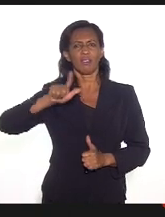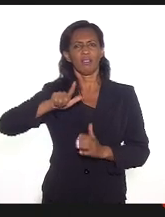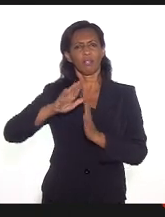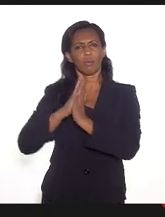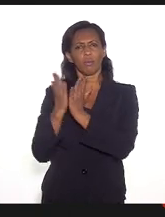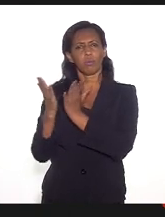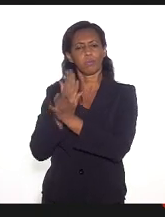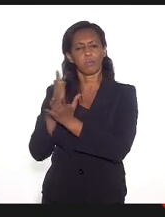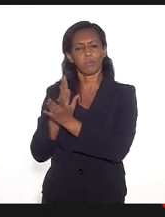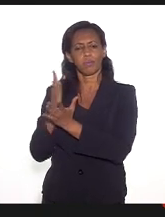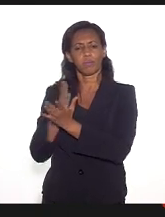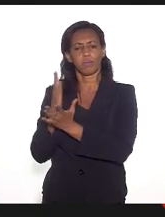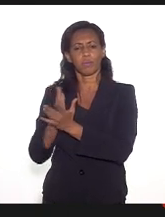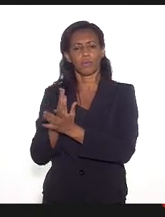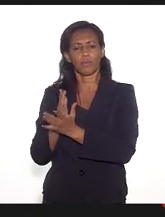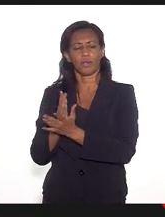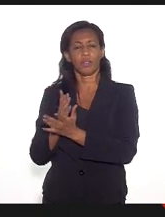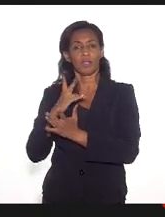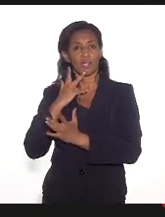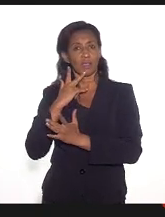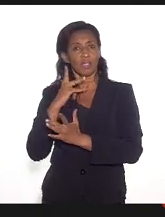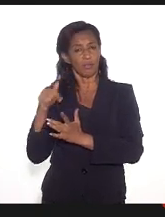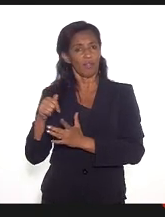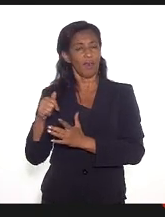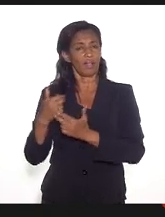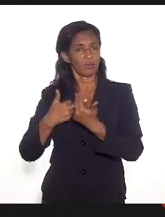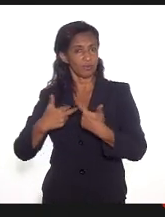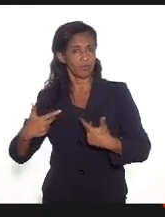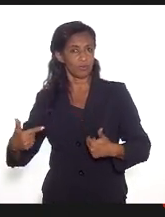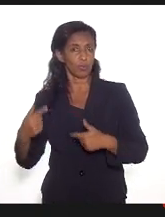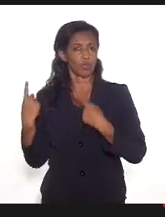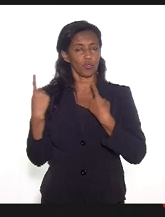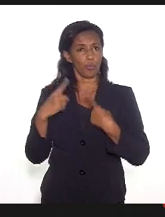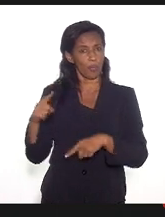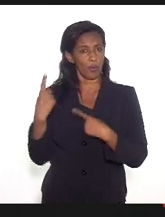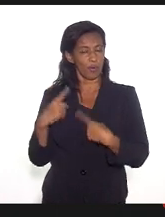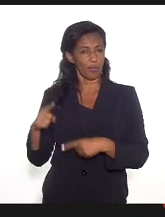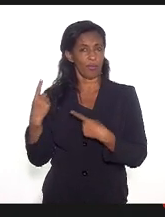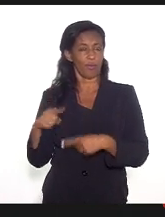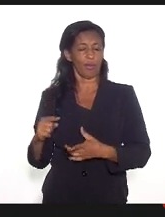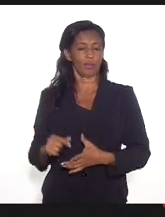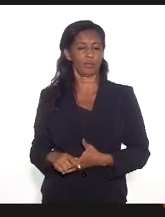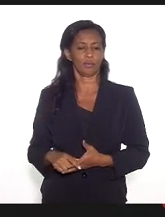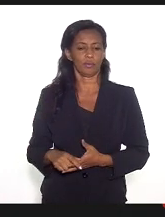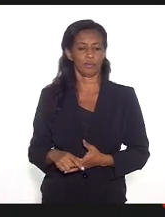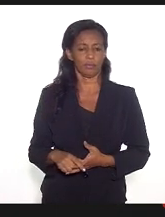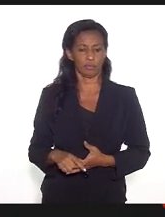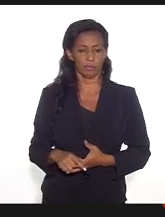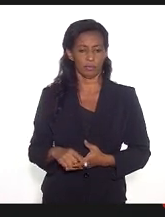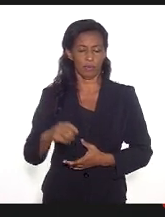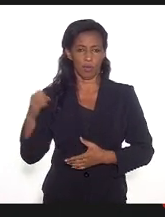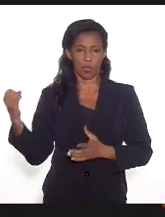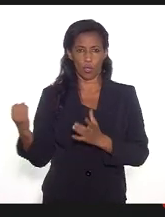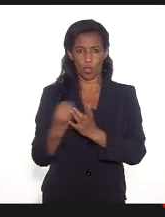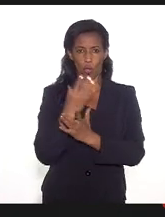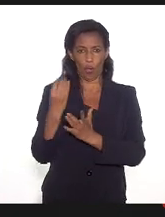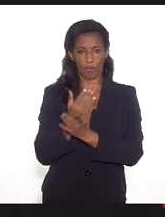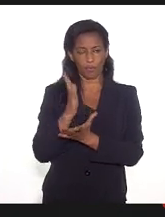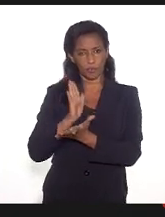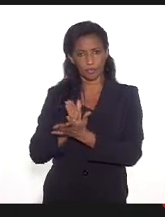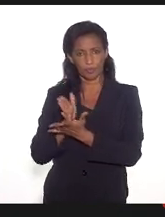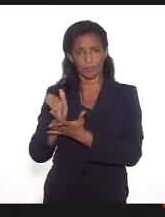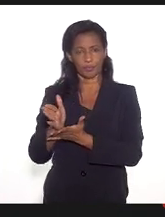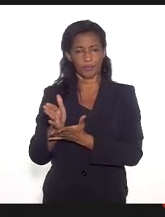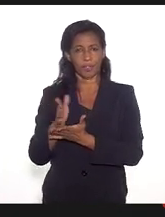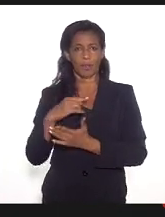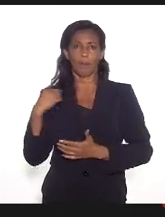cisnes negros, né? Situações inusitadas que provocam novas orientações para